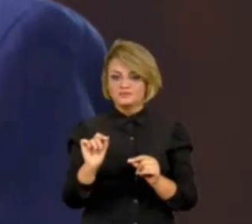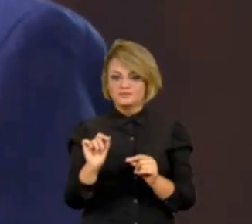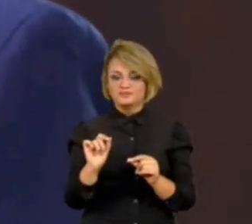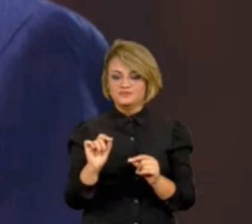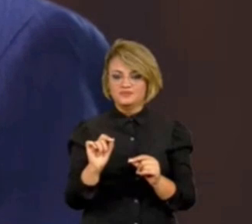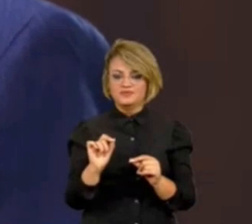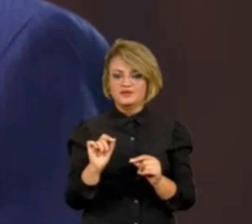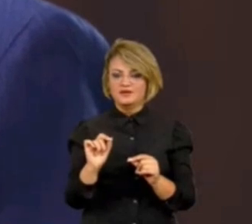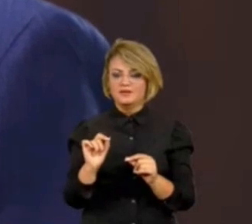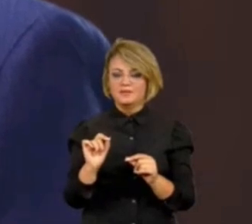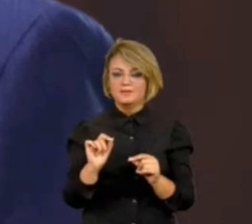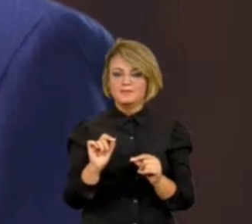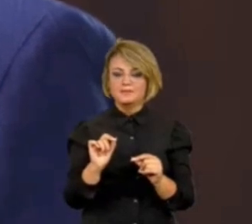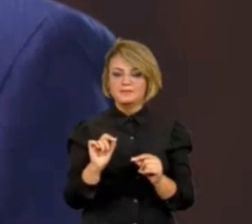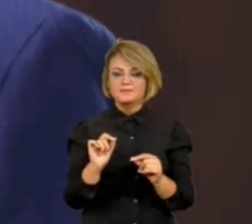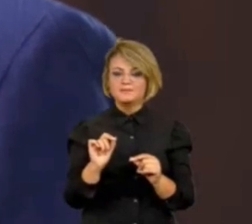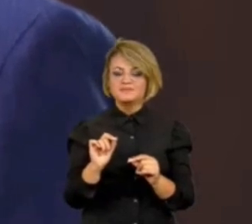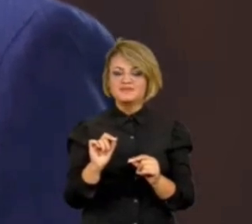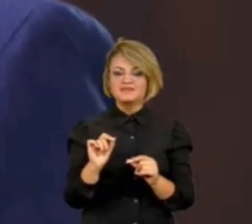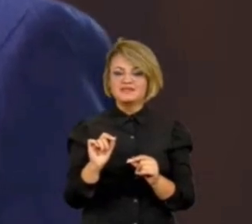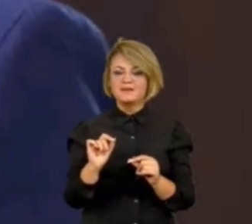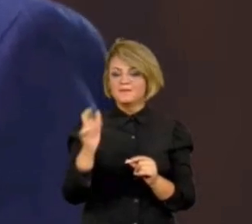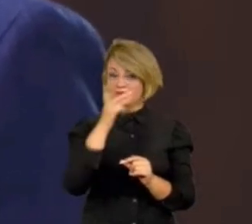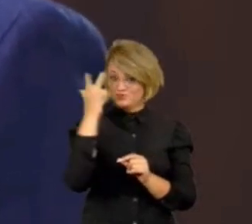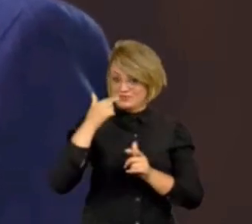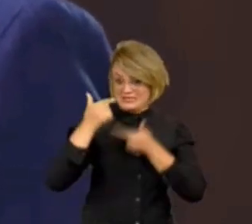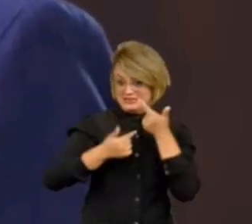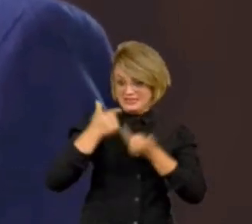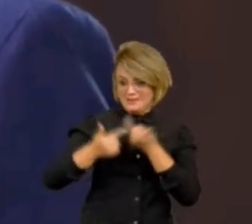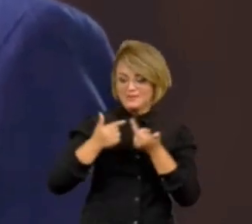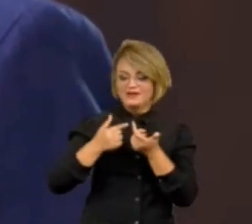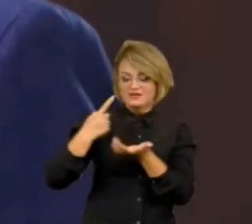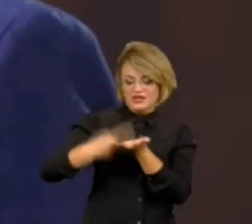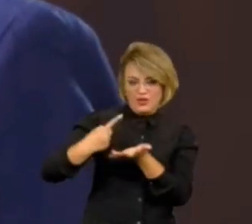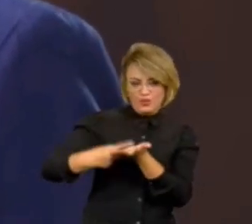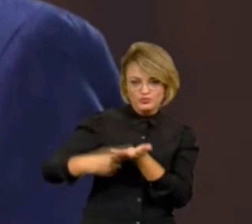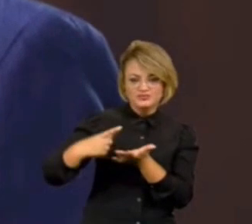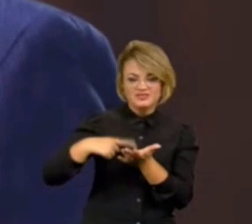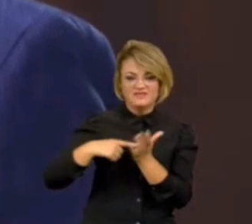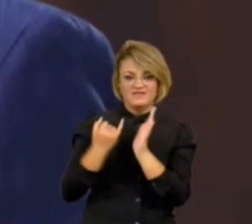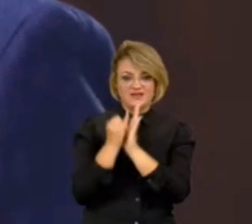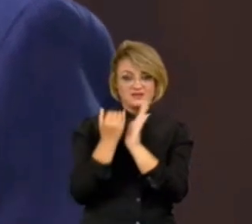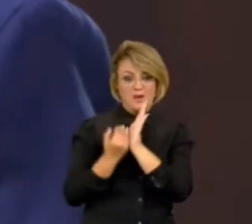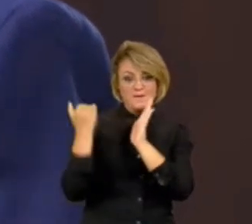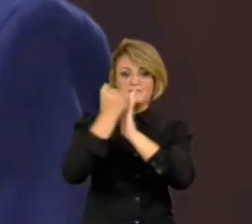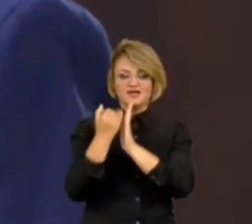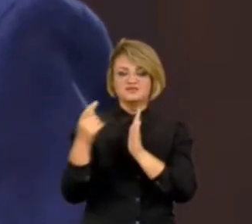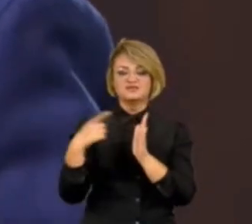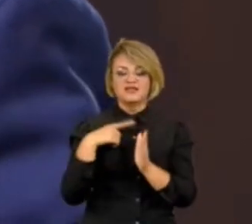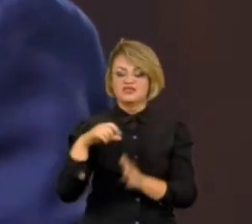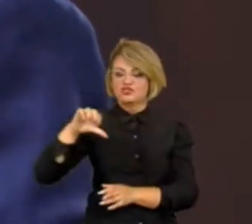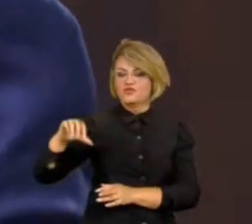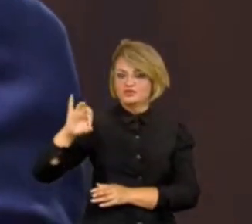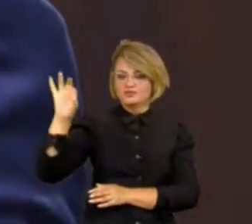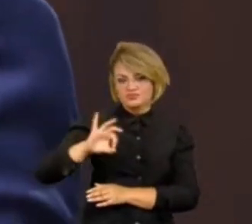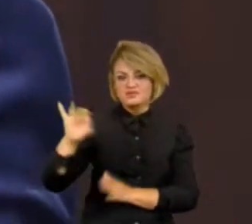o número de trabalhadores que fizeram acordos salariais acima da inflação chegou a quase 90%, o que no governo passado